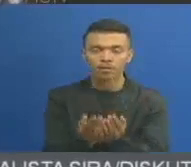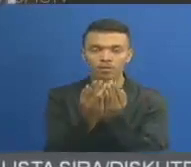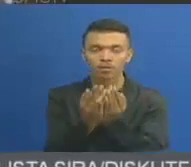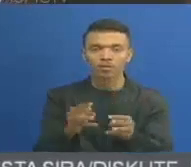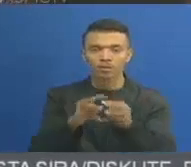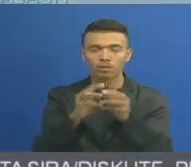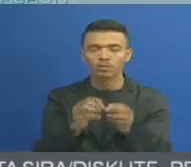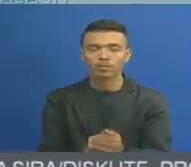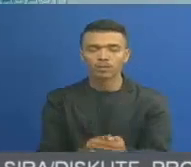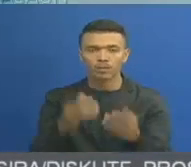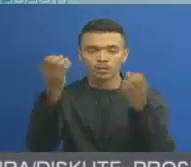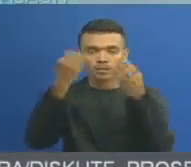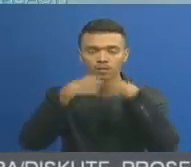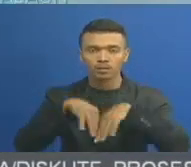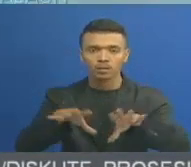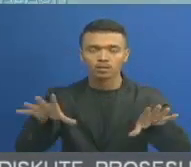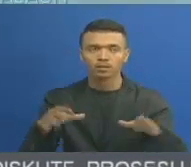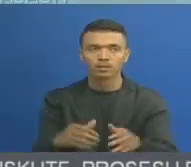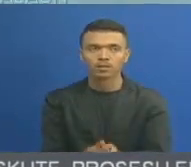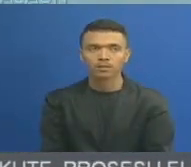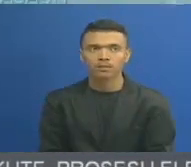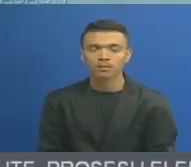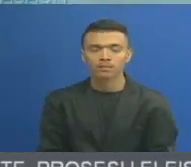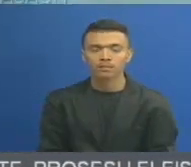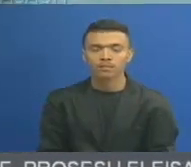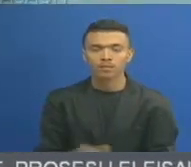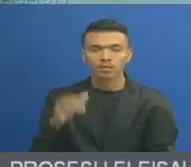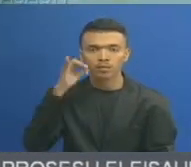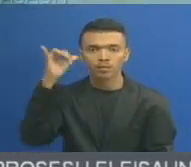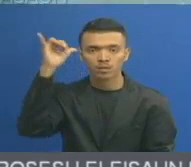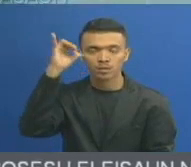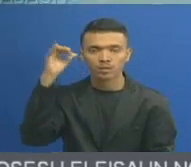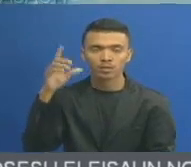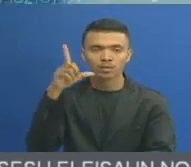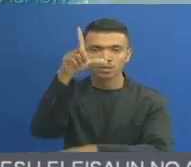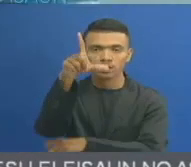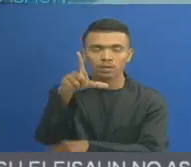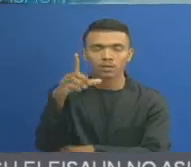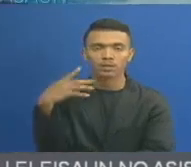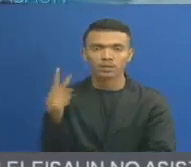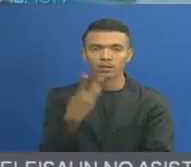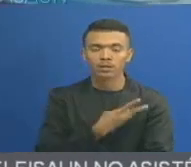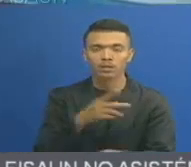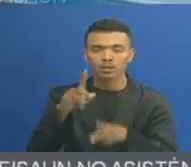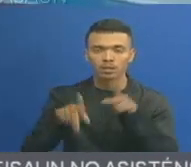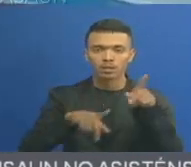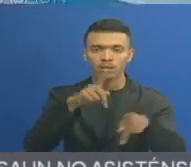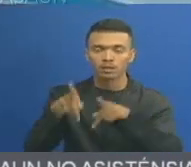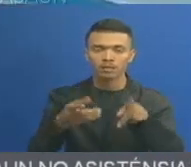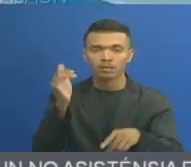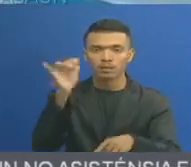Waiaka Mulia. Tanto caso, né? Rochei, do CREI, que tenha informador X, Dota 2, tanto